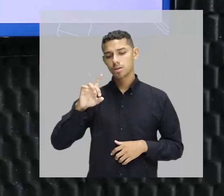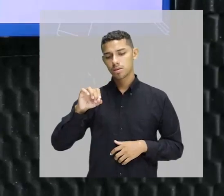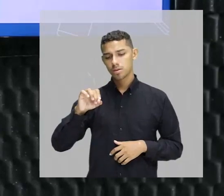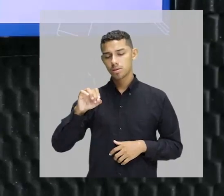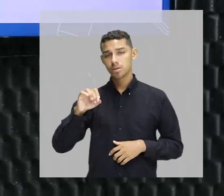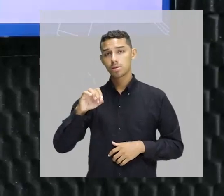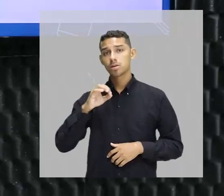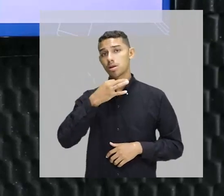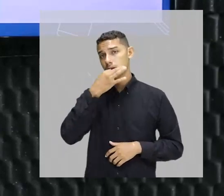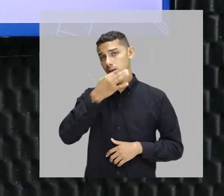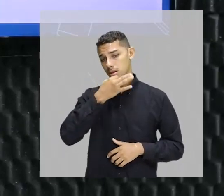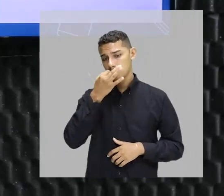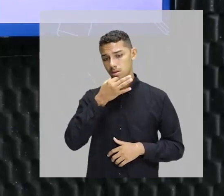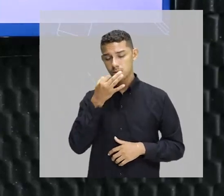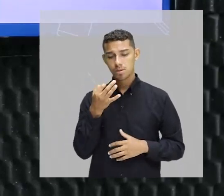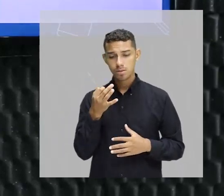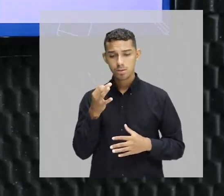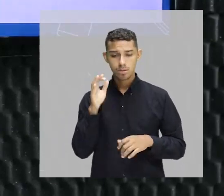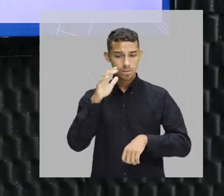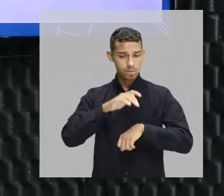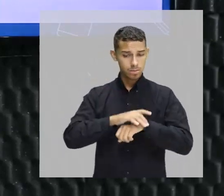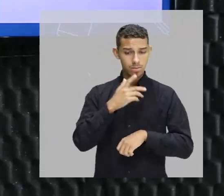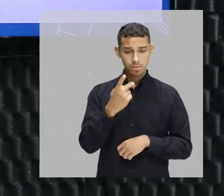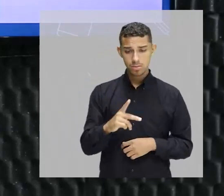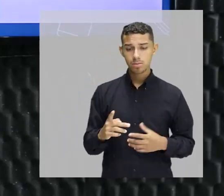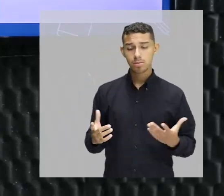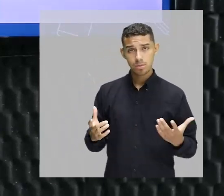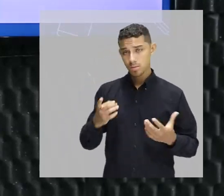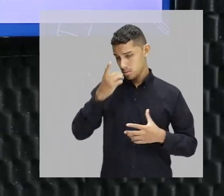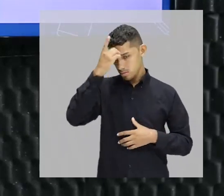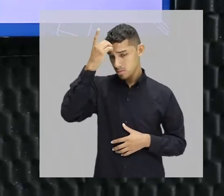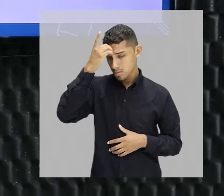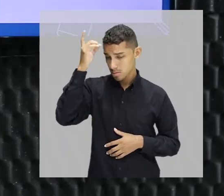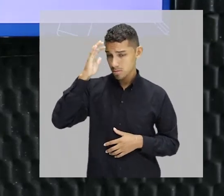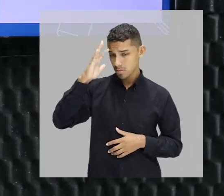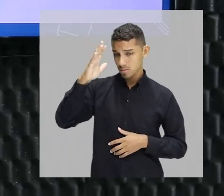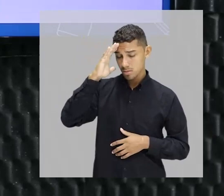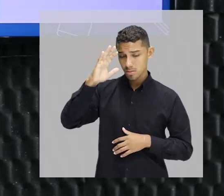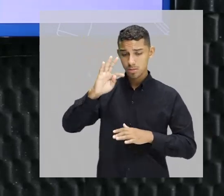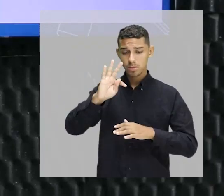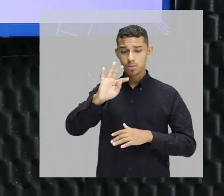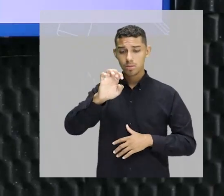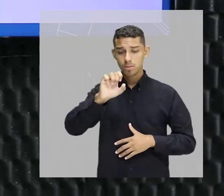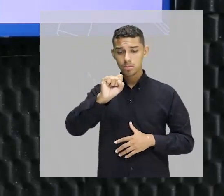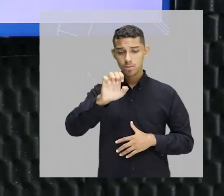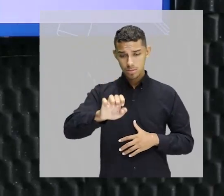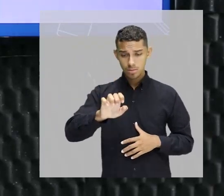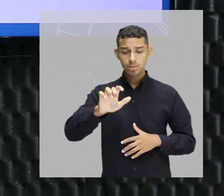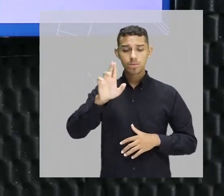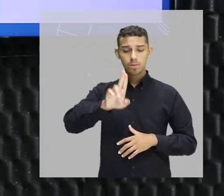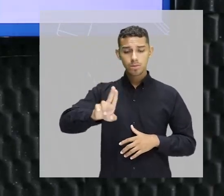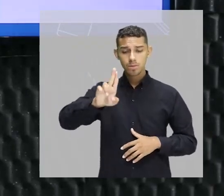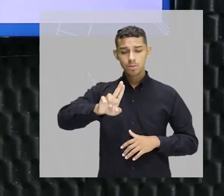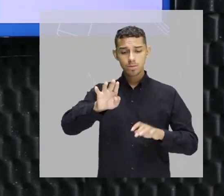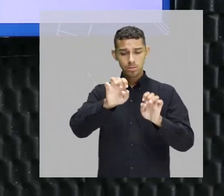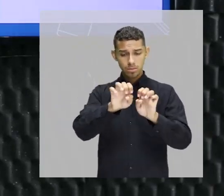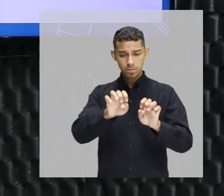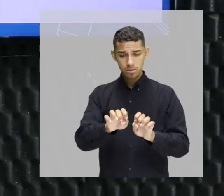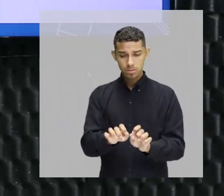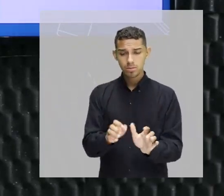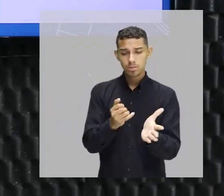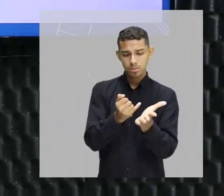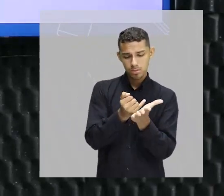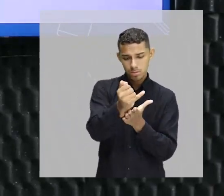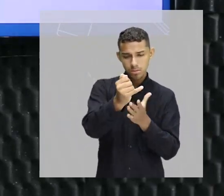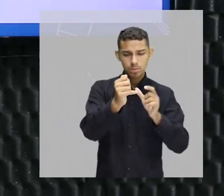e argumentar. Vocês vão defender uma ideia, defender uma tese, sempre usando aquela estrutura,